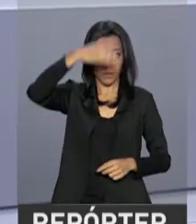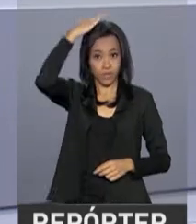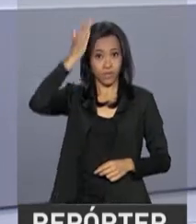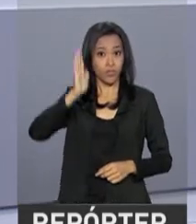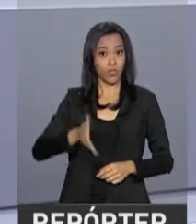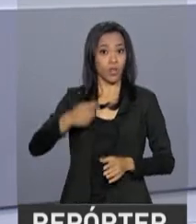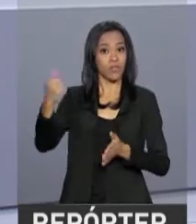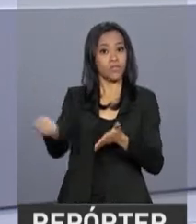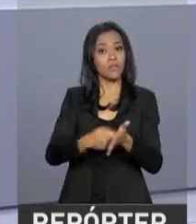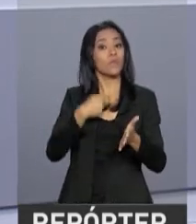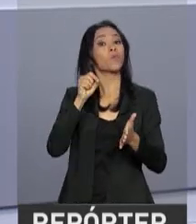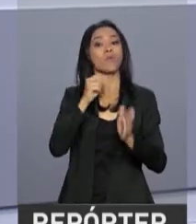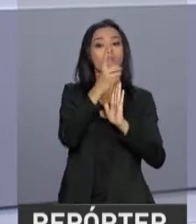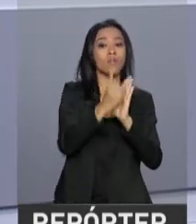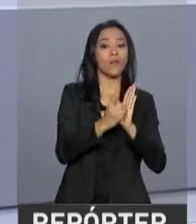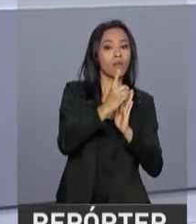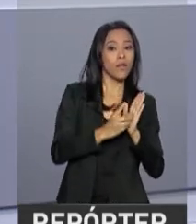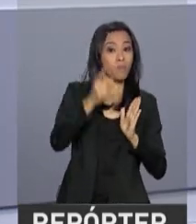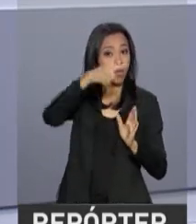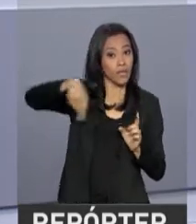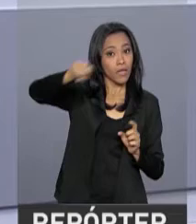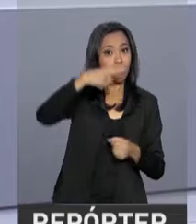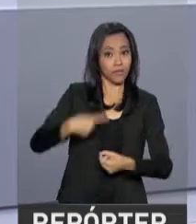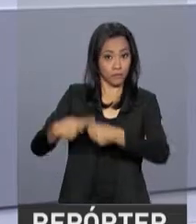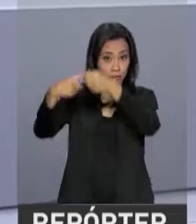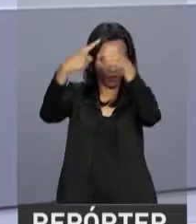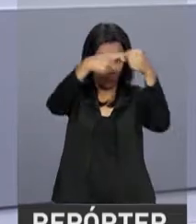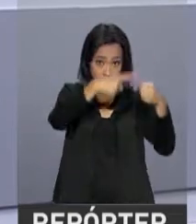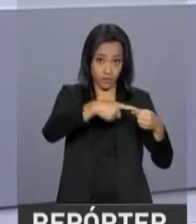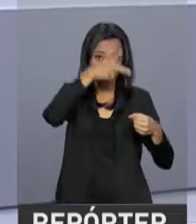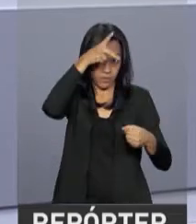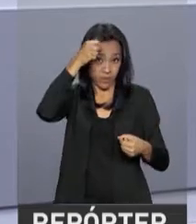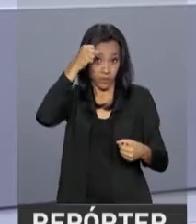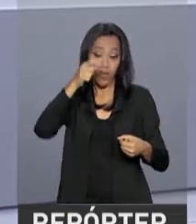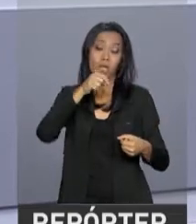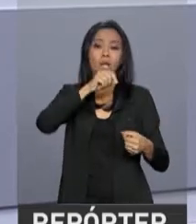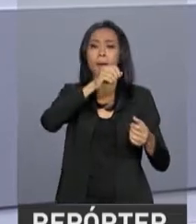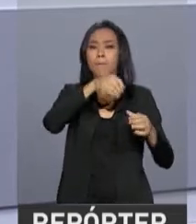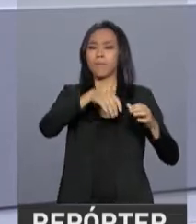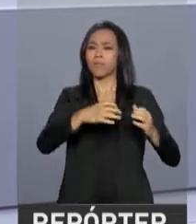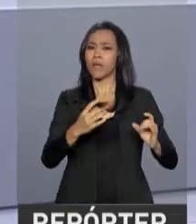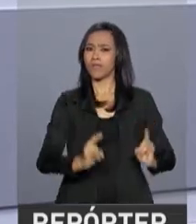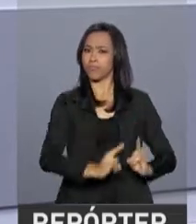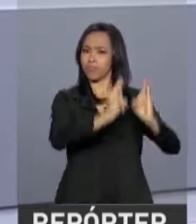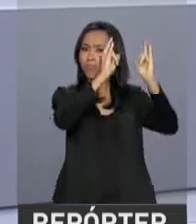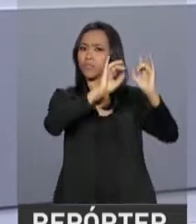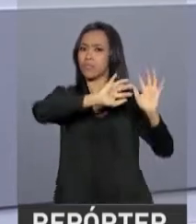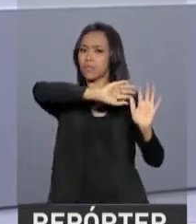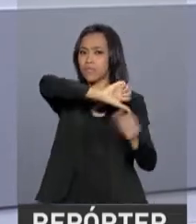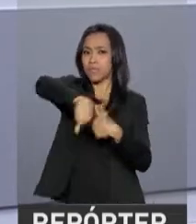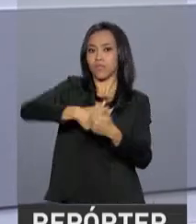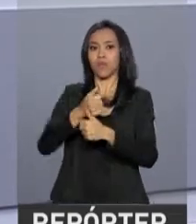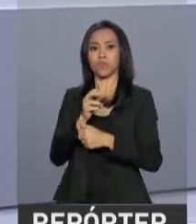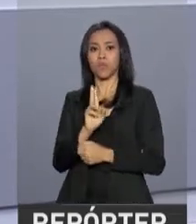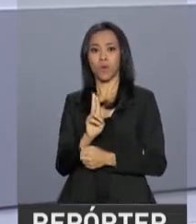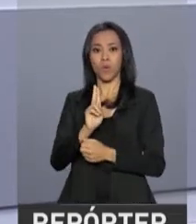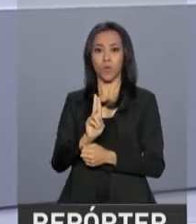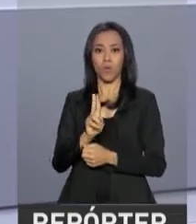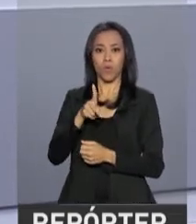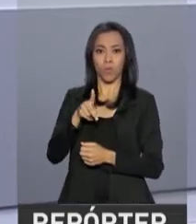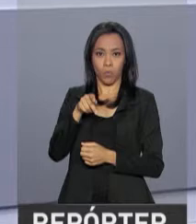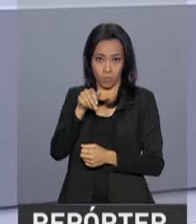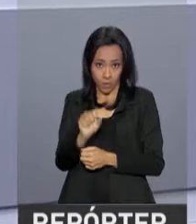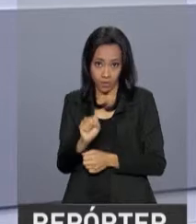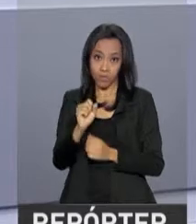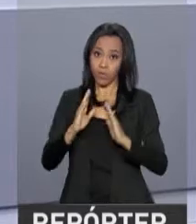para que as prefeituras possam transformar prédios feitos para upas em novas unidades de saúde temer autorizou também